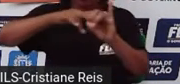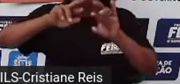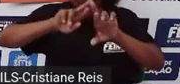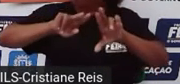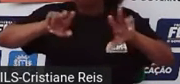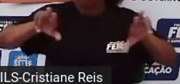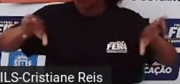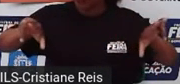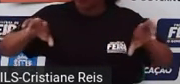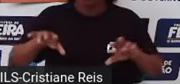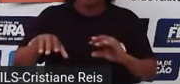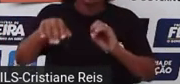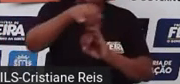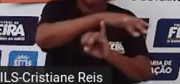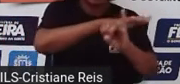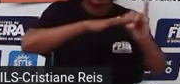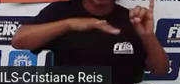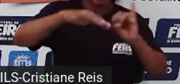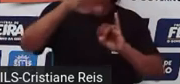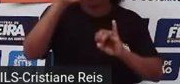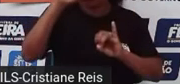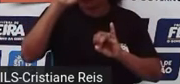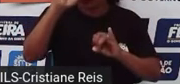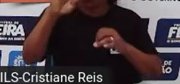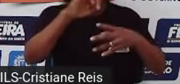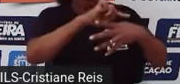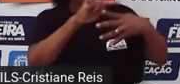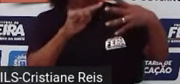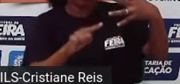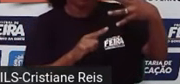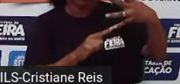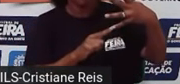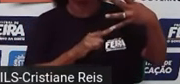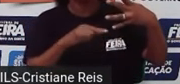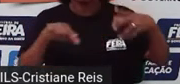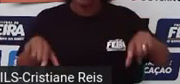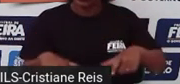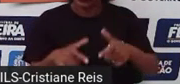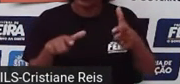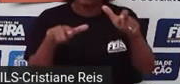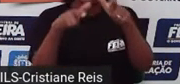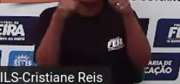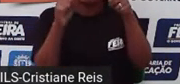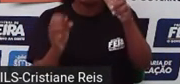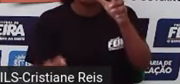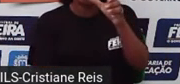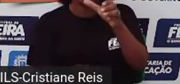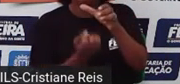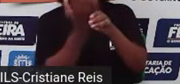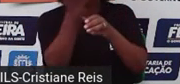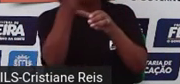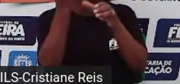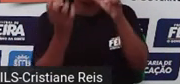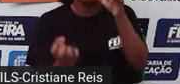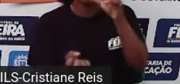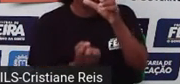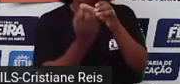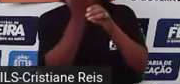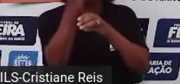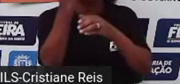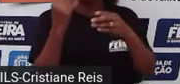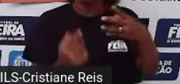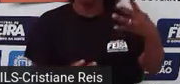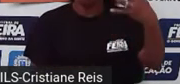e elas são quase todas vulcânicas e convulsões entenda ativos né então é